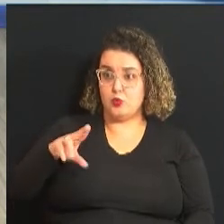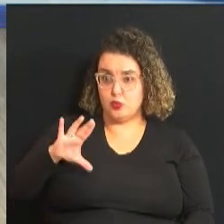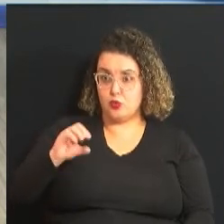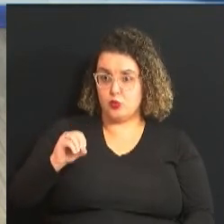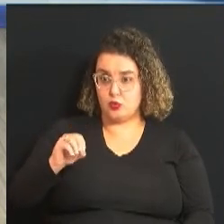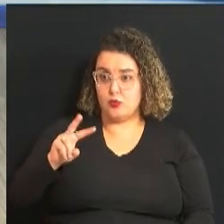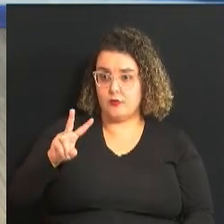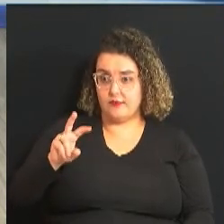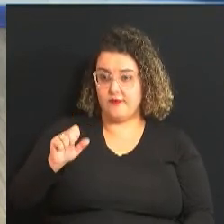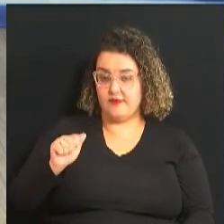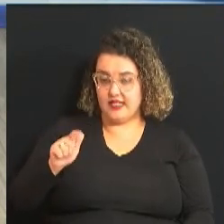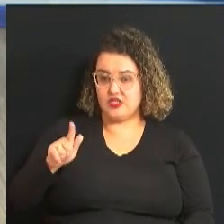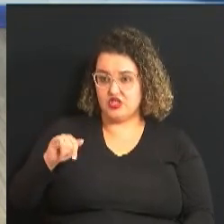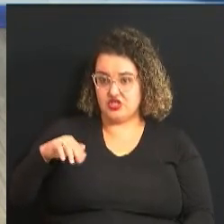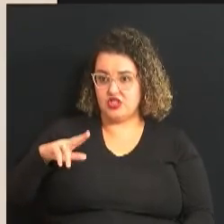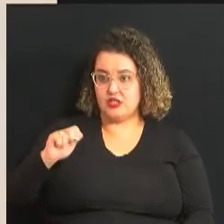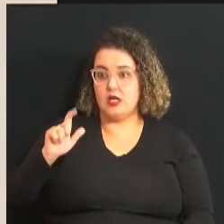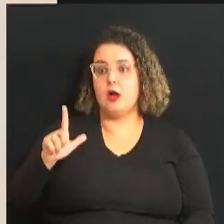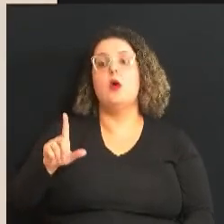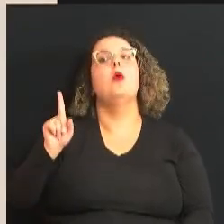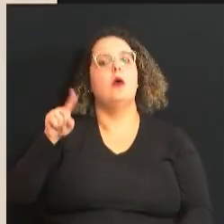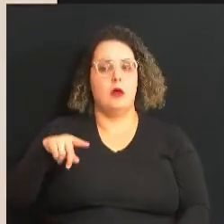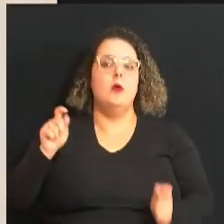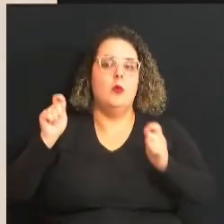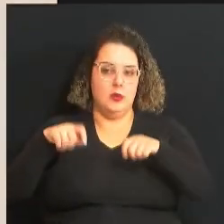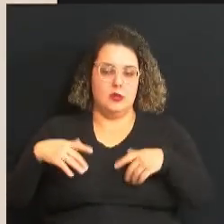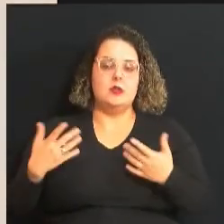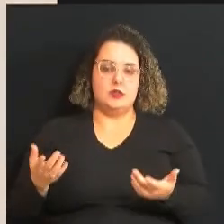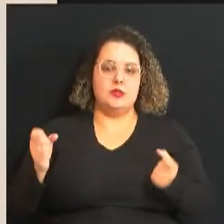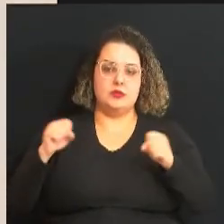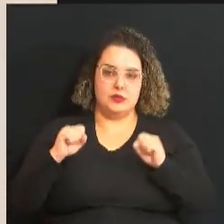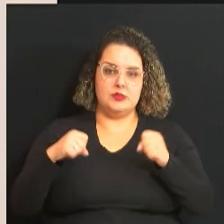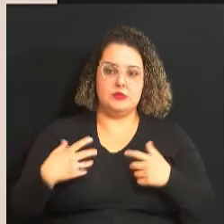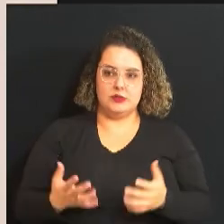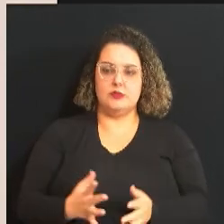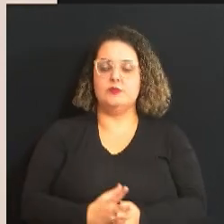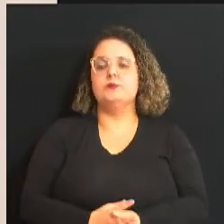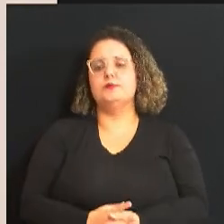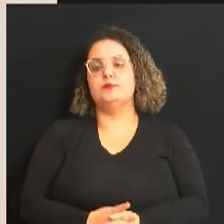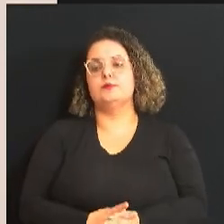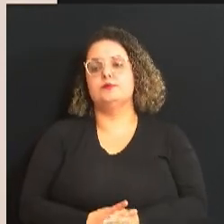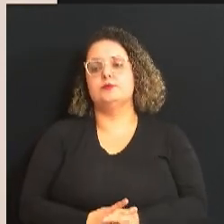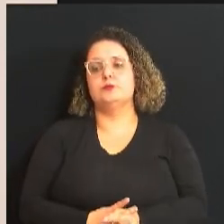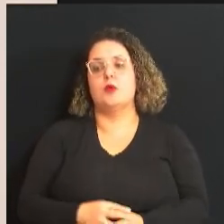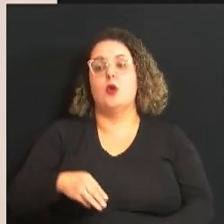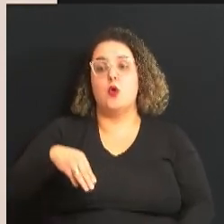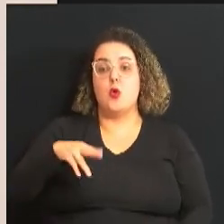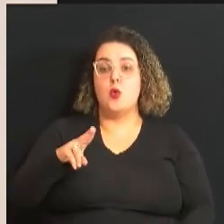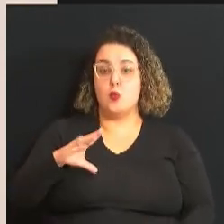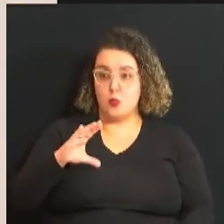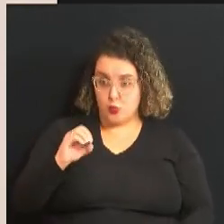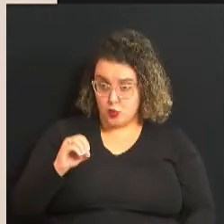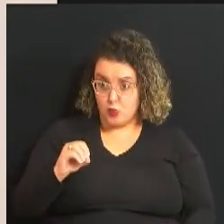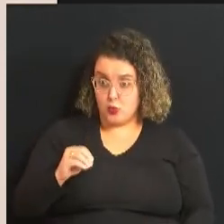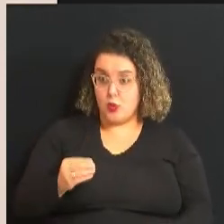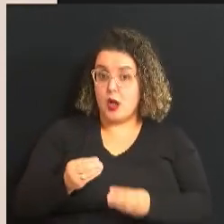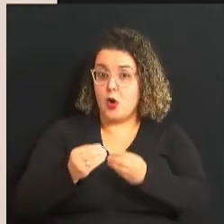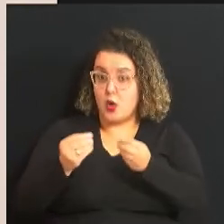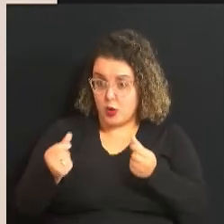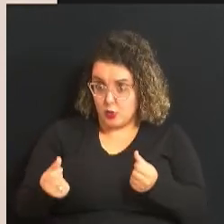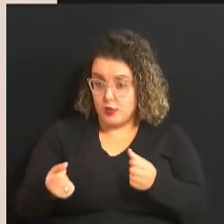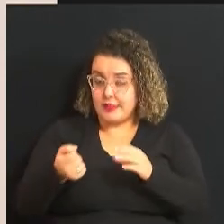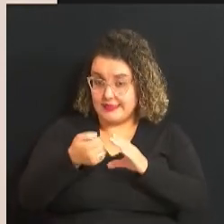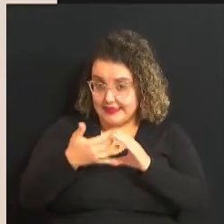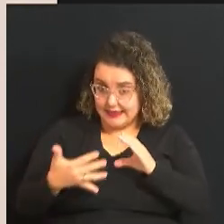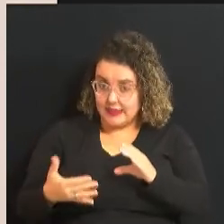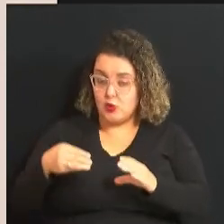isso. Sim, é possível sim. O muco, ele tem a qualidade do muco, as características